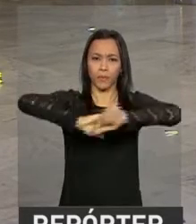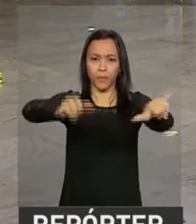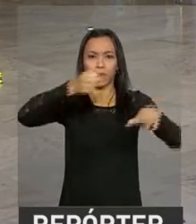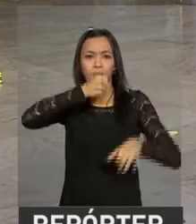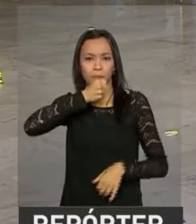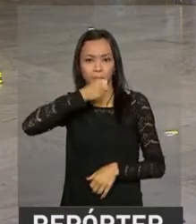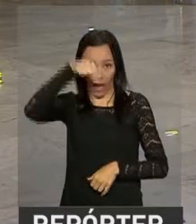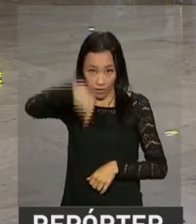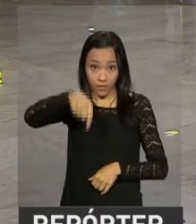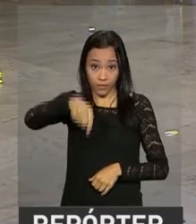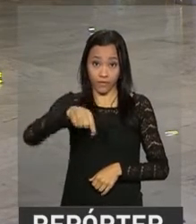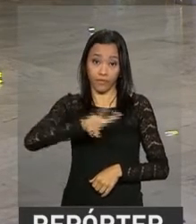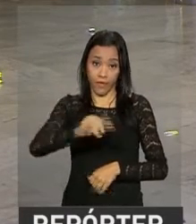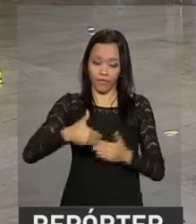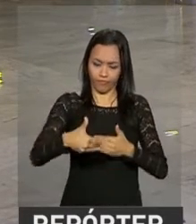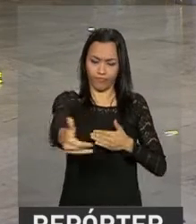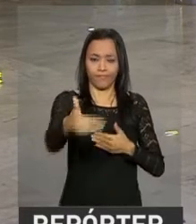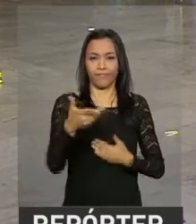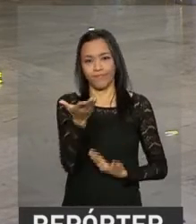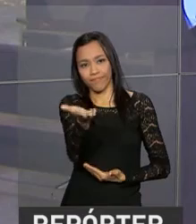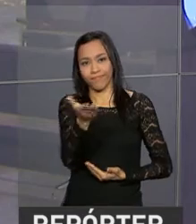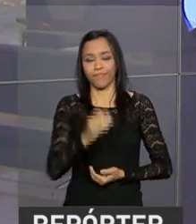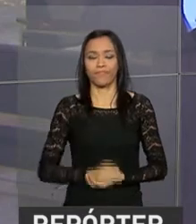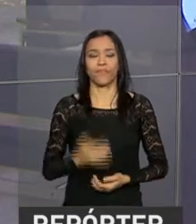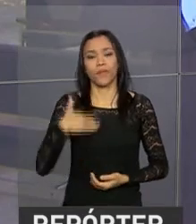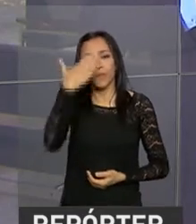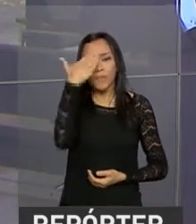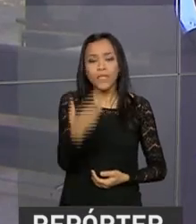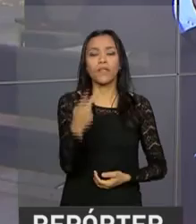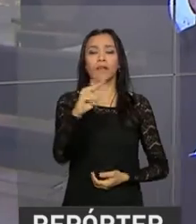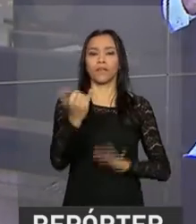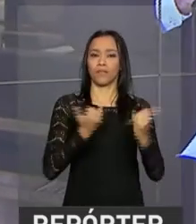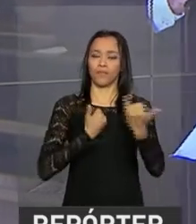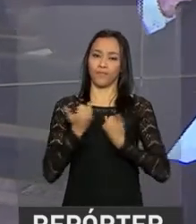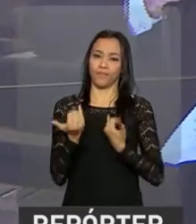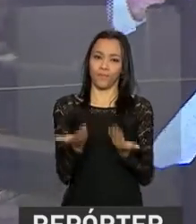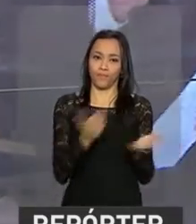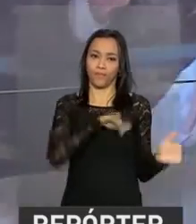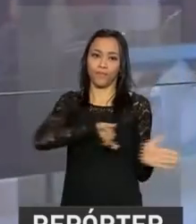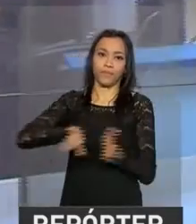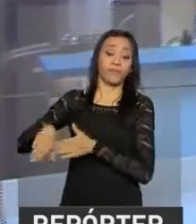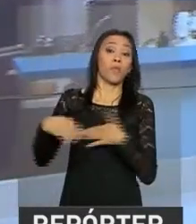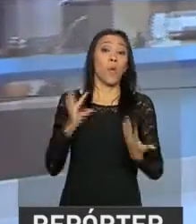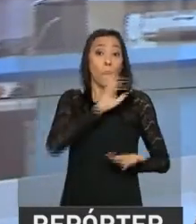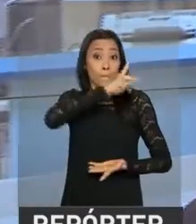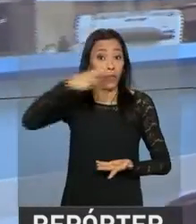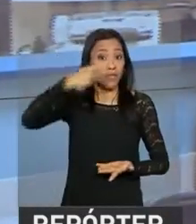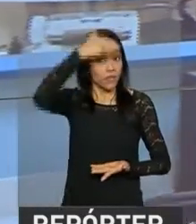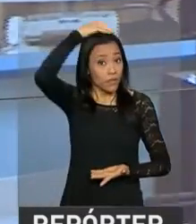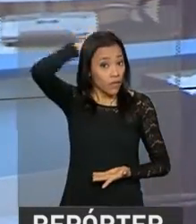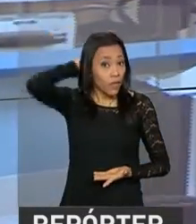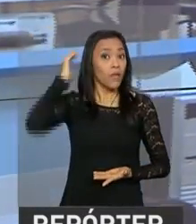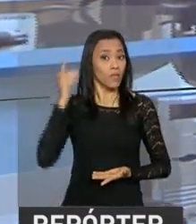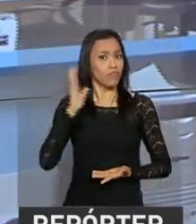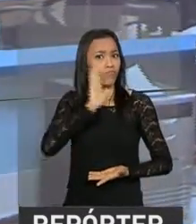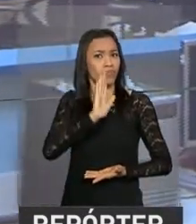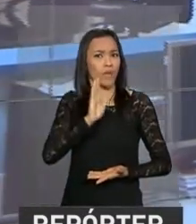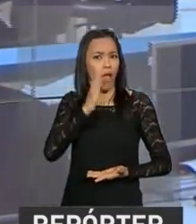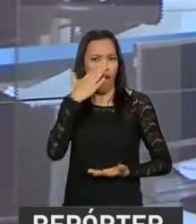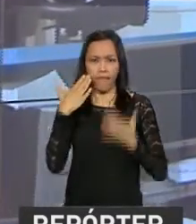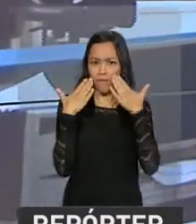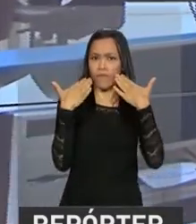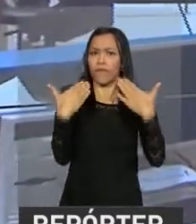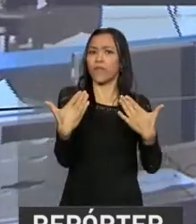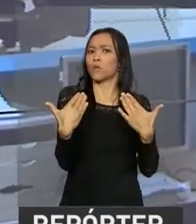no Palácio do Planalto. Zé Luiz, com você. Obrigado, João Pedro, pelas informações. E o presidente Michel Temer esteve à frente da